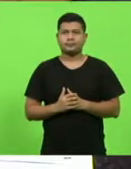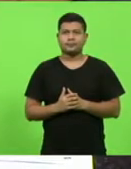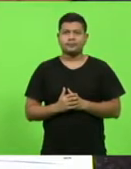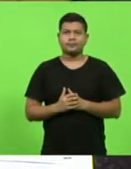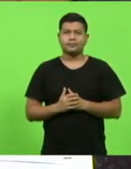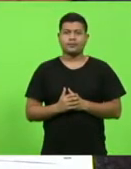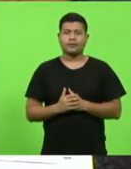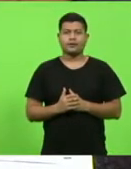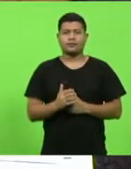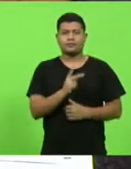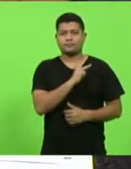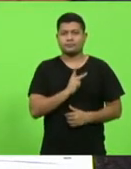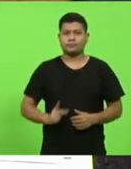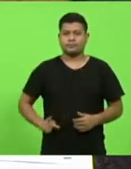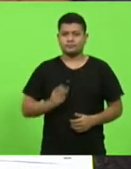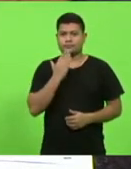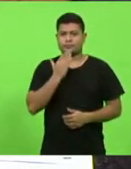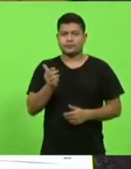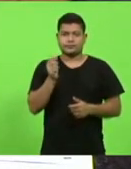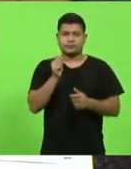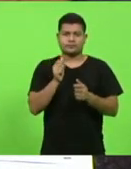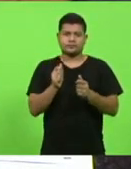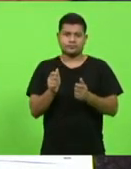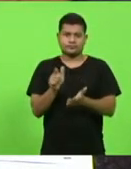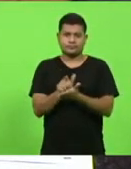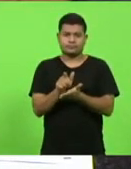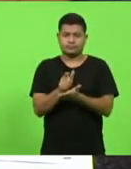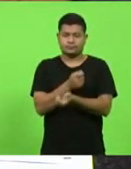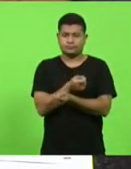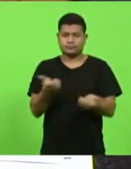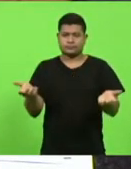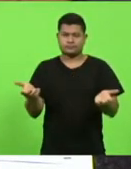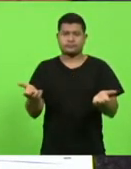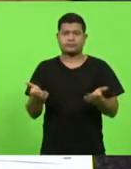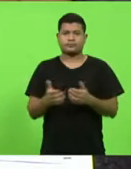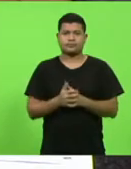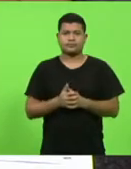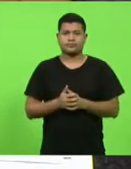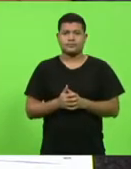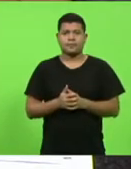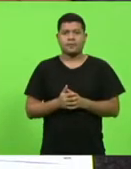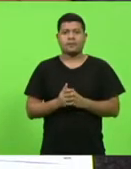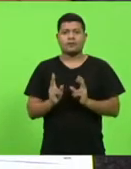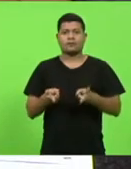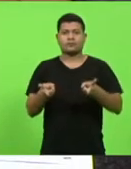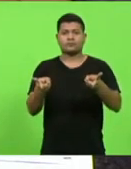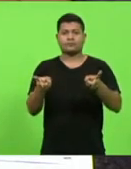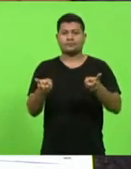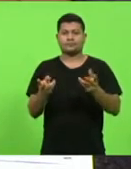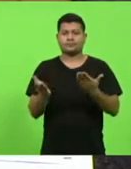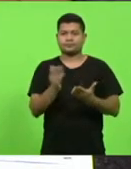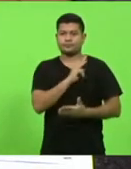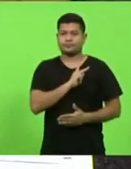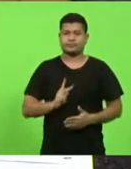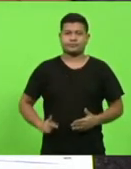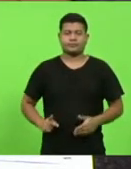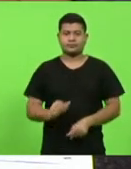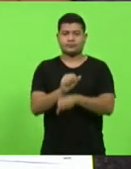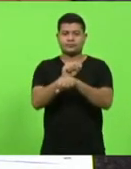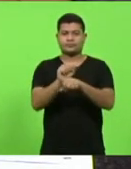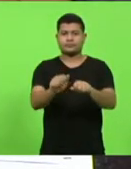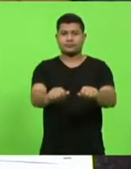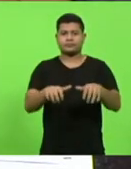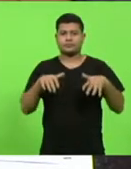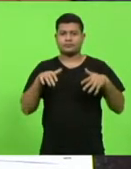Expediente. O senhor presidente solicitou que se procedesse à distribuição. Ato contínuo. O senhor presidente suspendeu a sessão